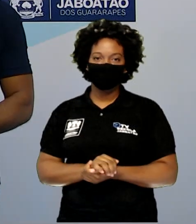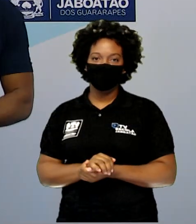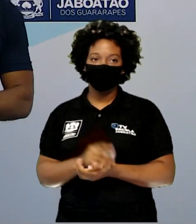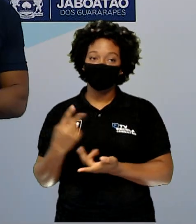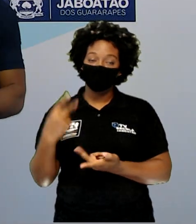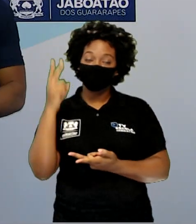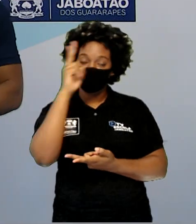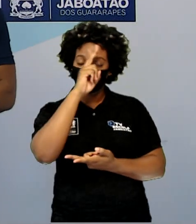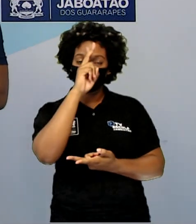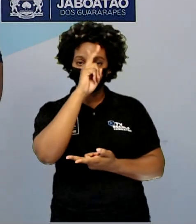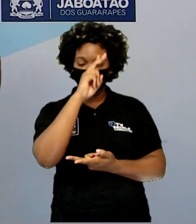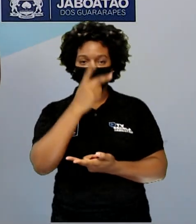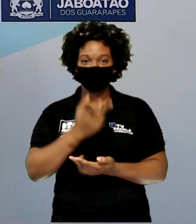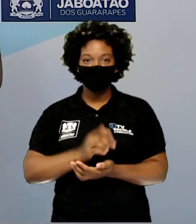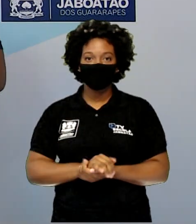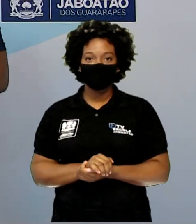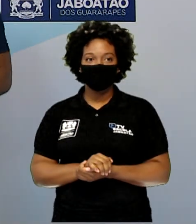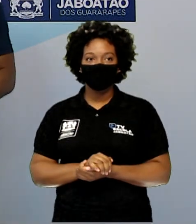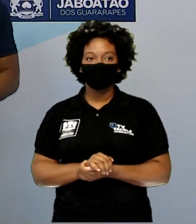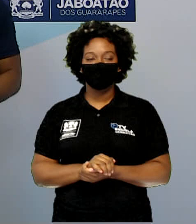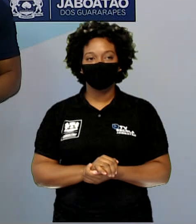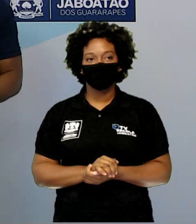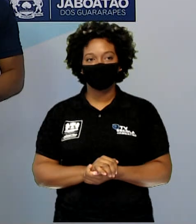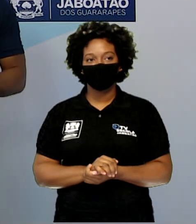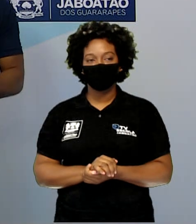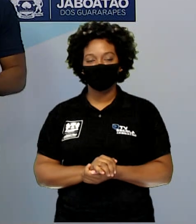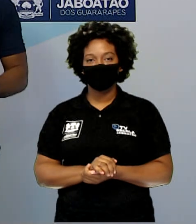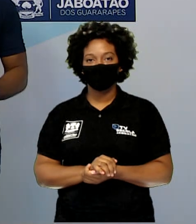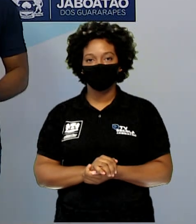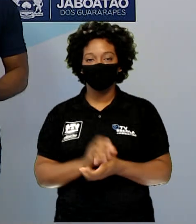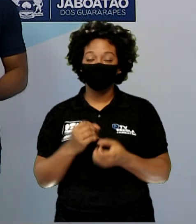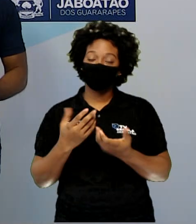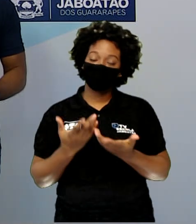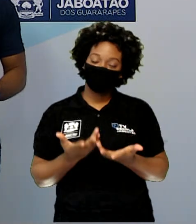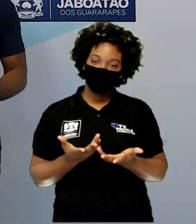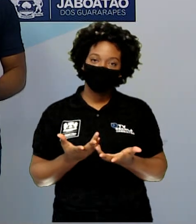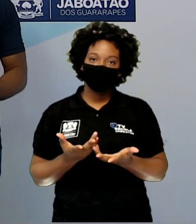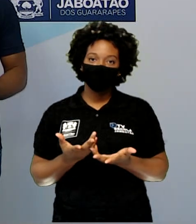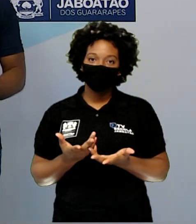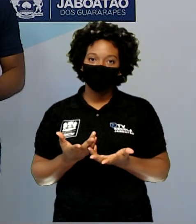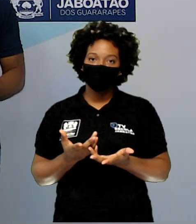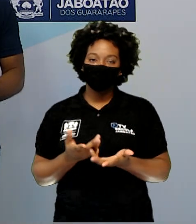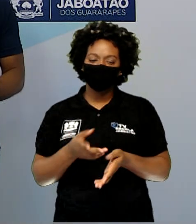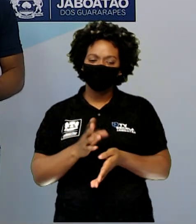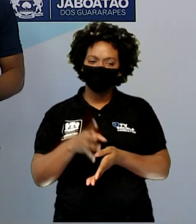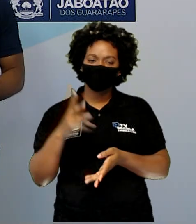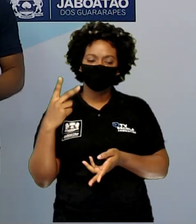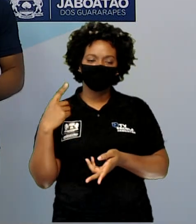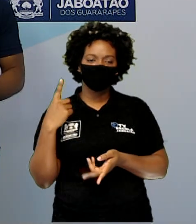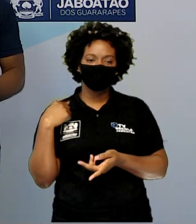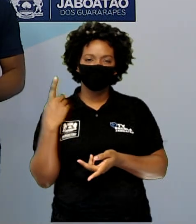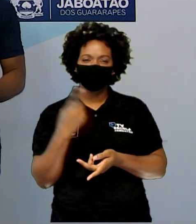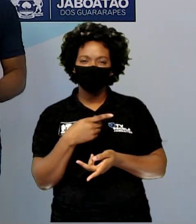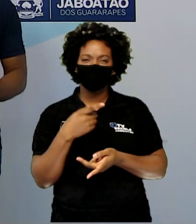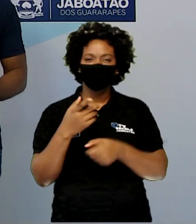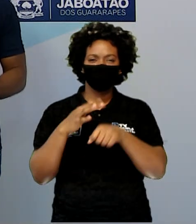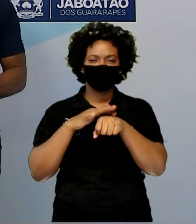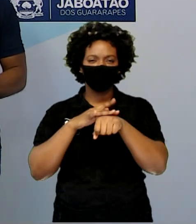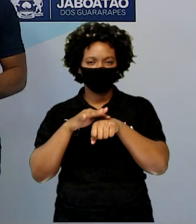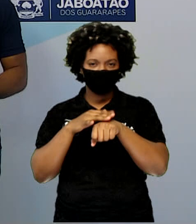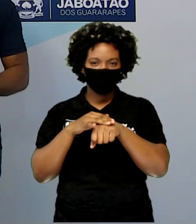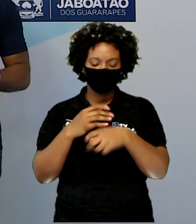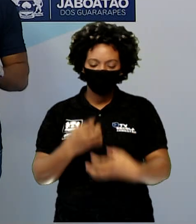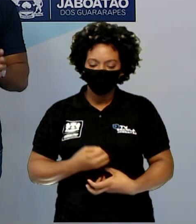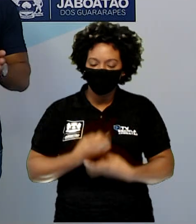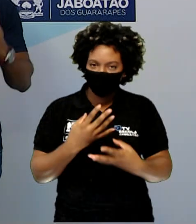aí esse grande cordelista. Bom, e já que nós falamos sobre Patativa do